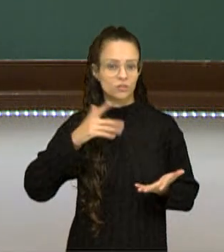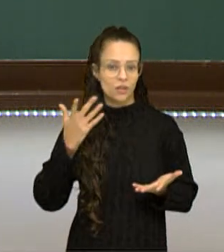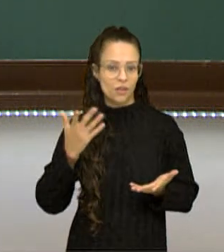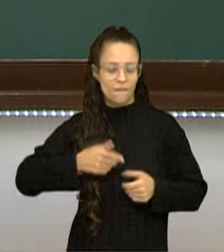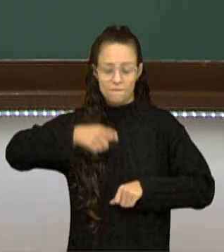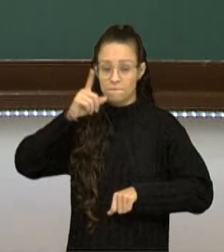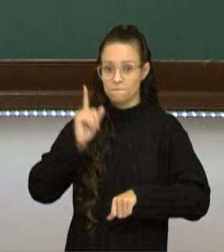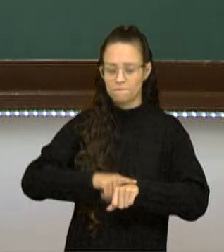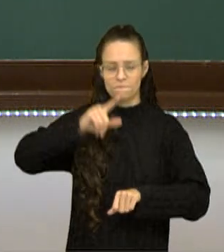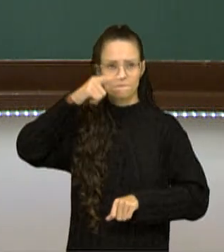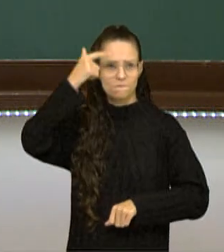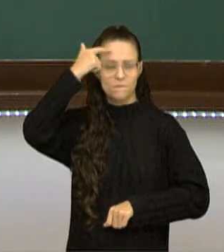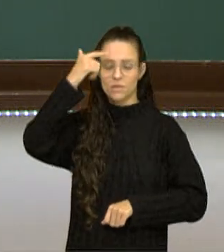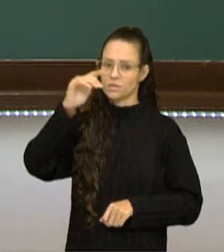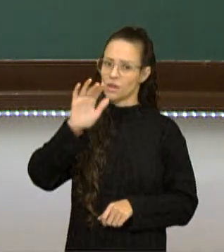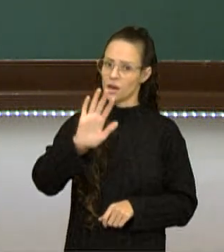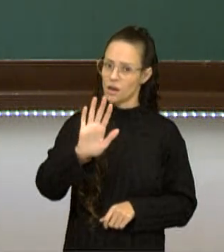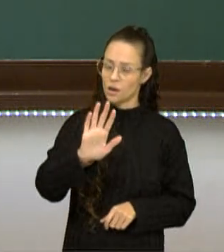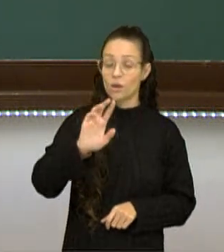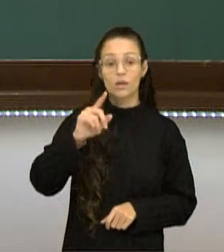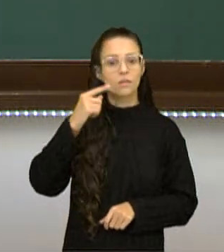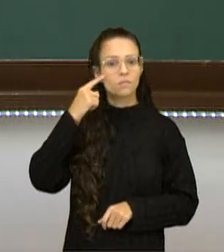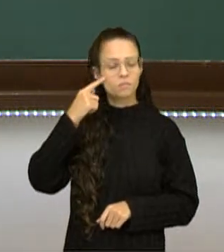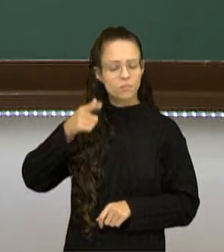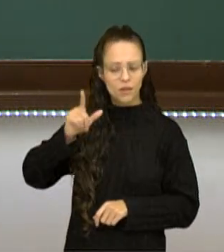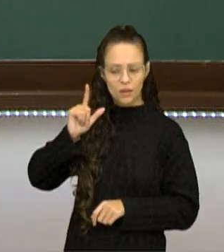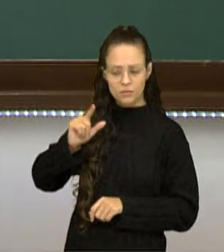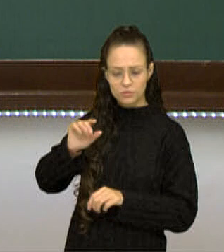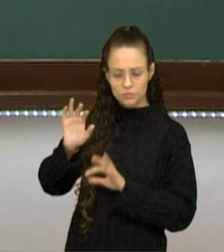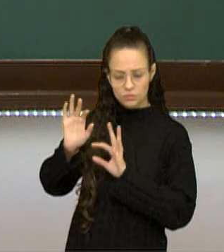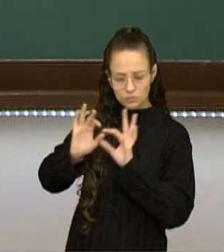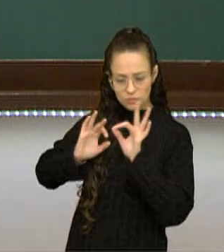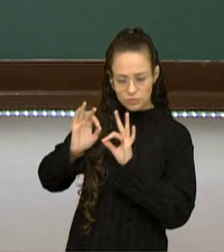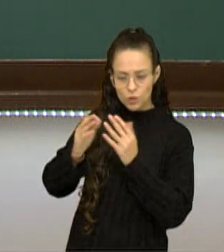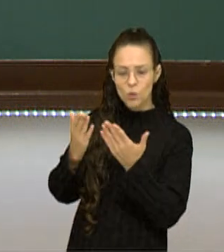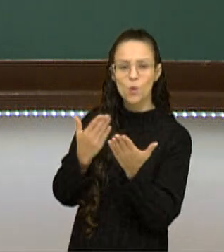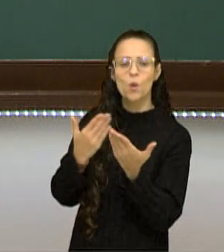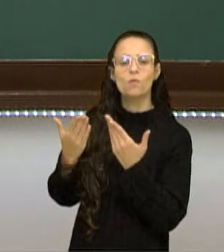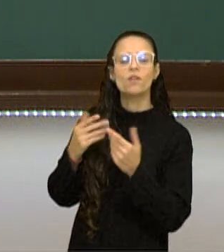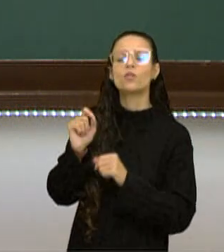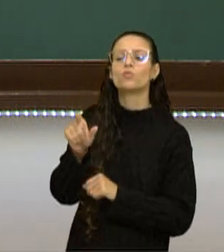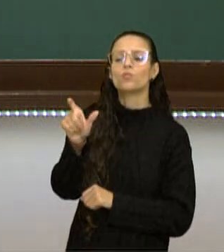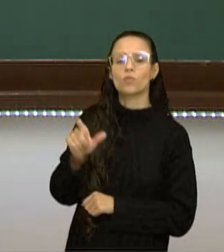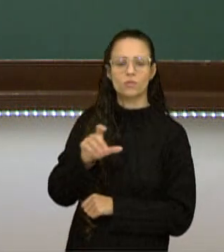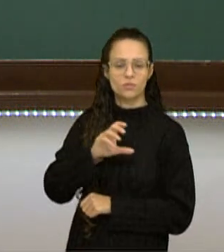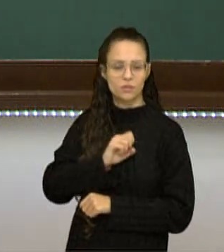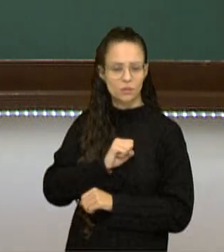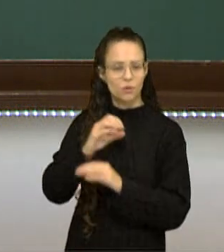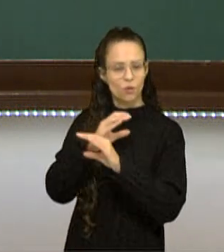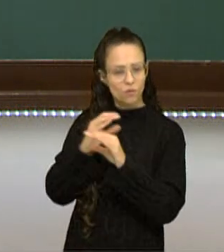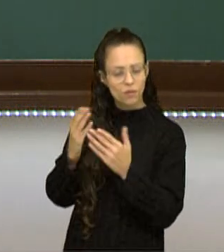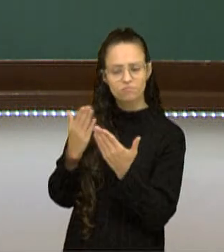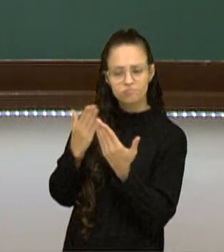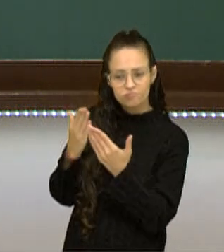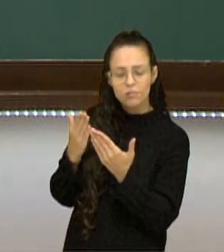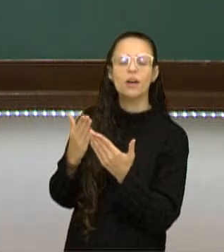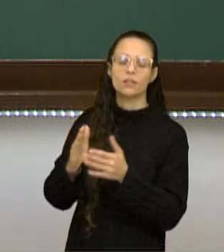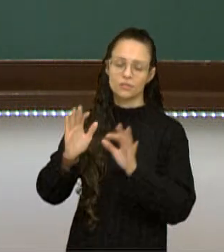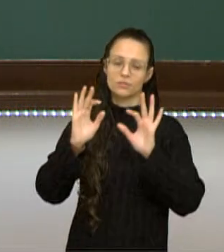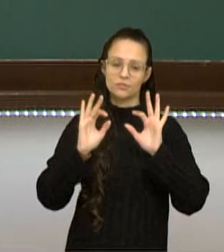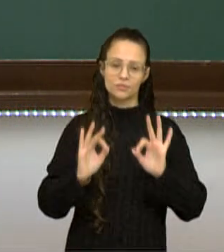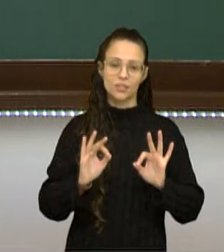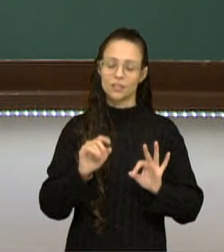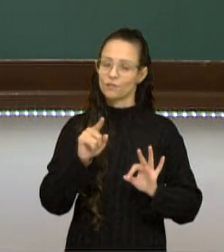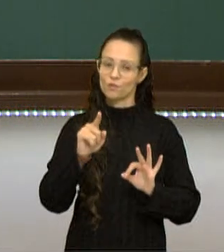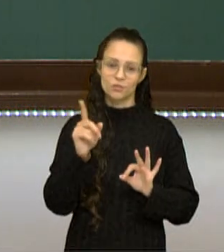no impulso, pense, dialogue, converse com quem você ama e confia, né? Que com certeza você